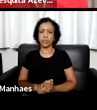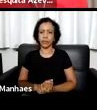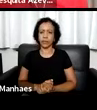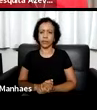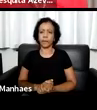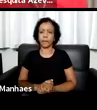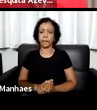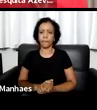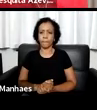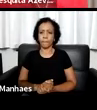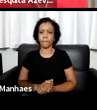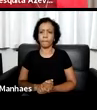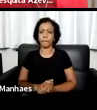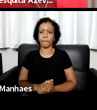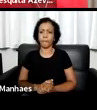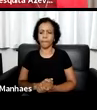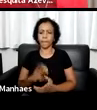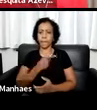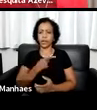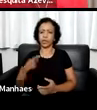Isso aí, pastor Cabral.